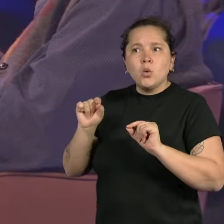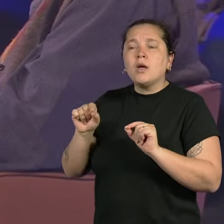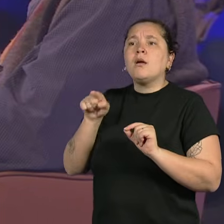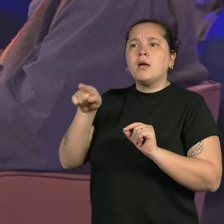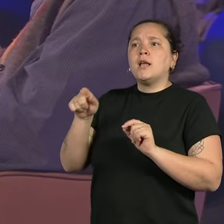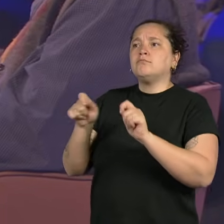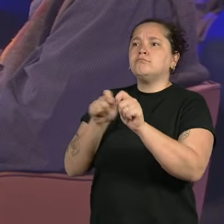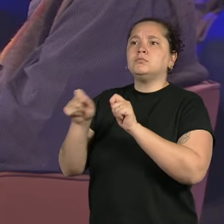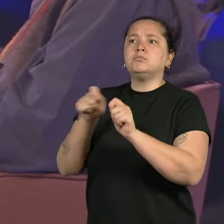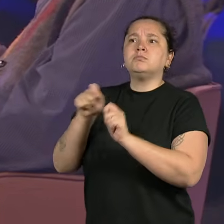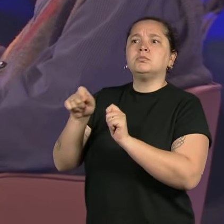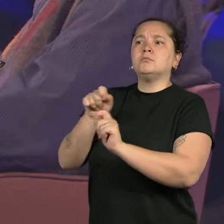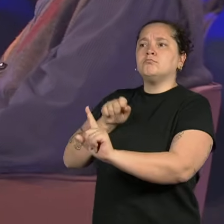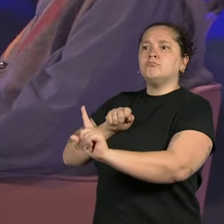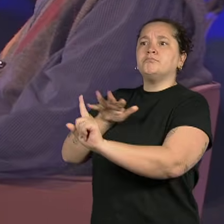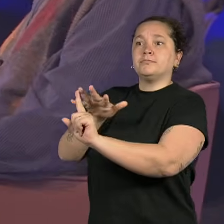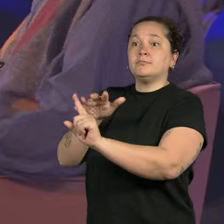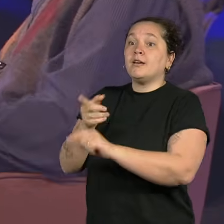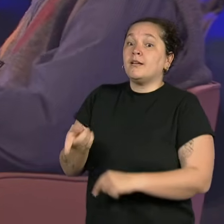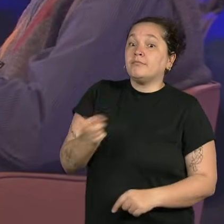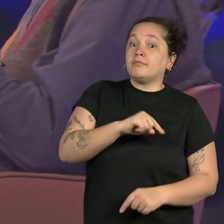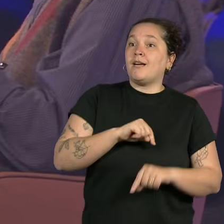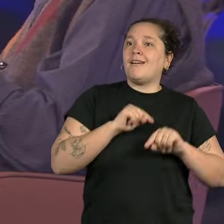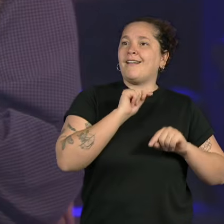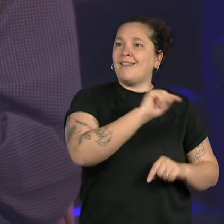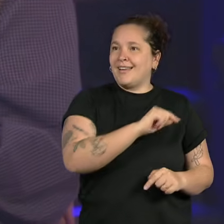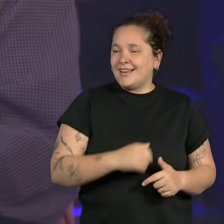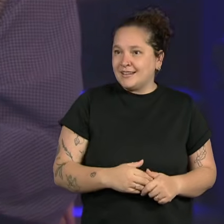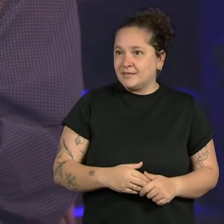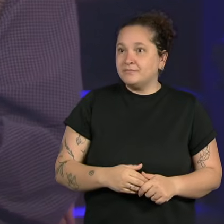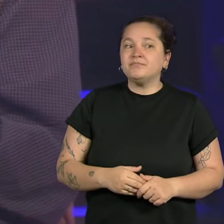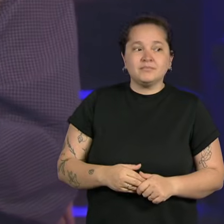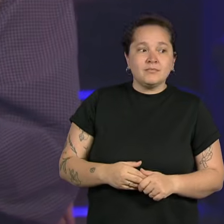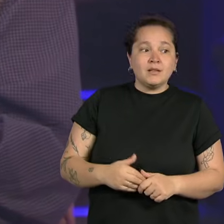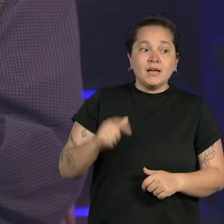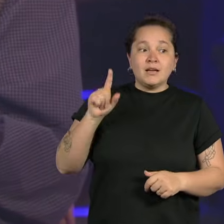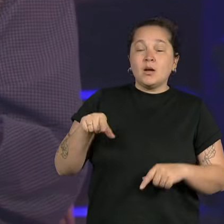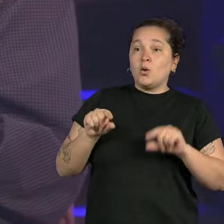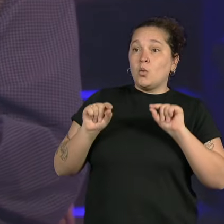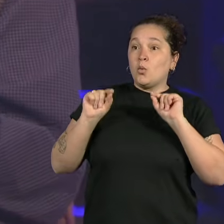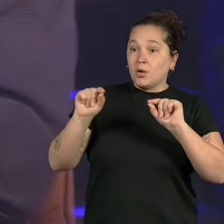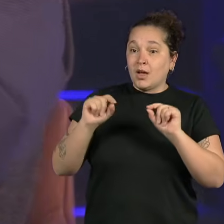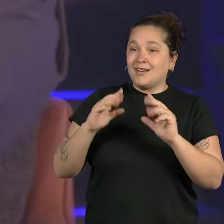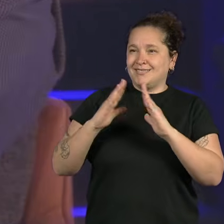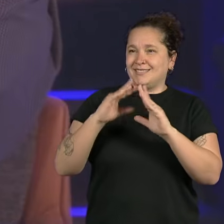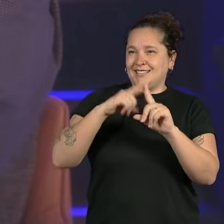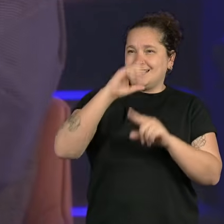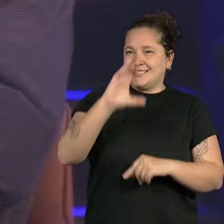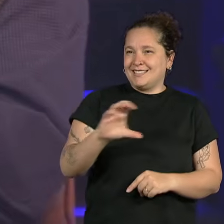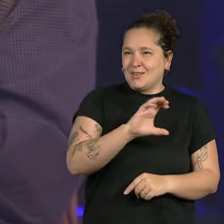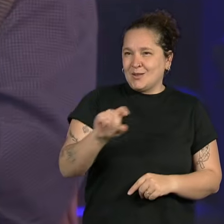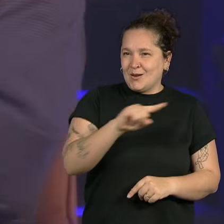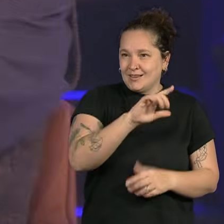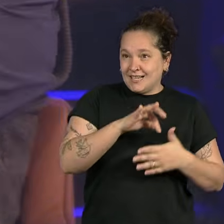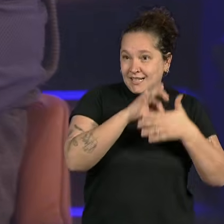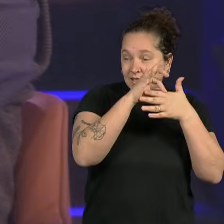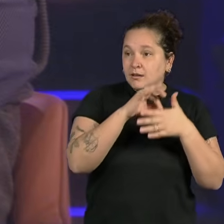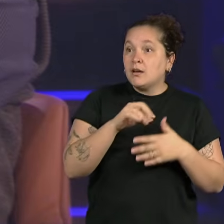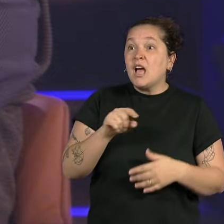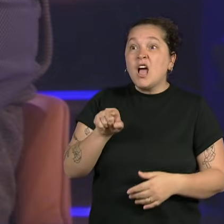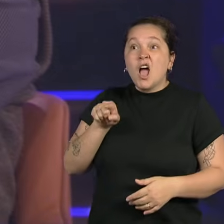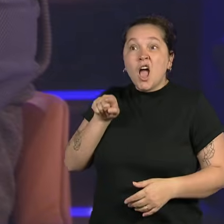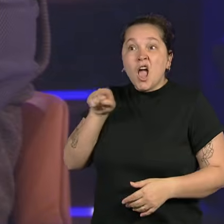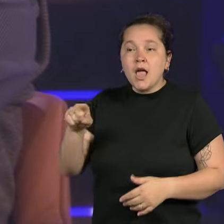era? Era o Ratzinger. Era o Ratzinger. Que era e o presidente É impressionante o respeito e a admiração que o Boff tem